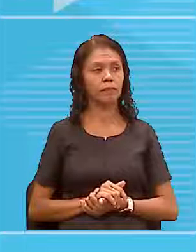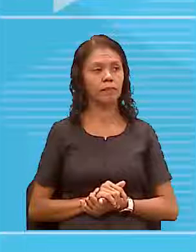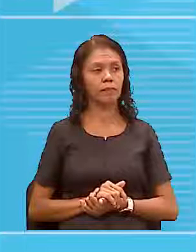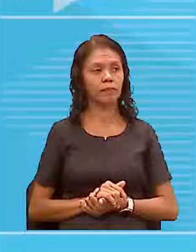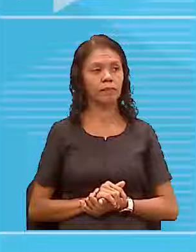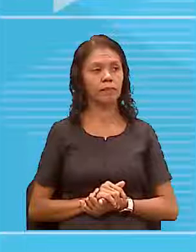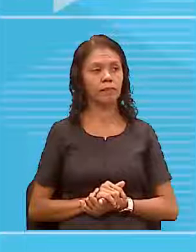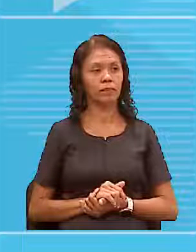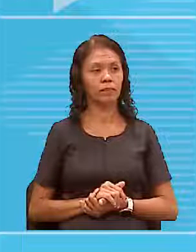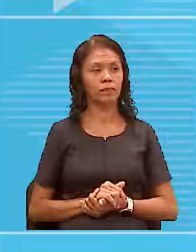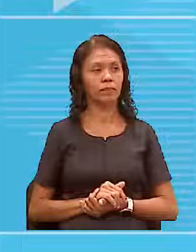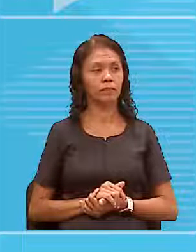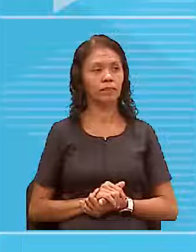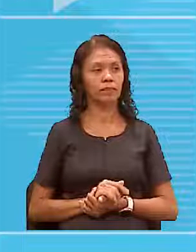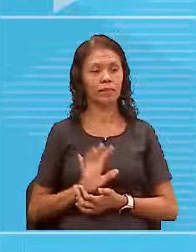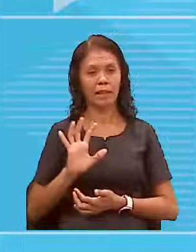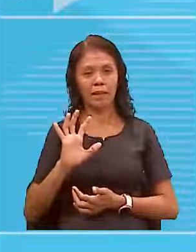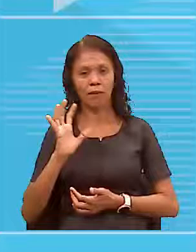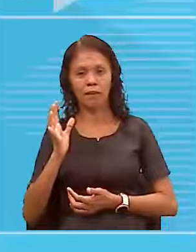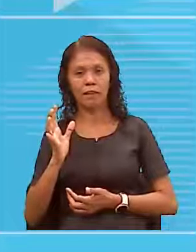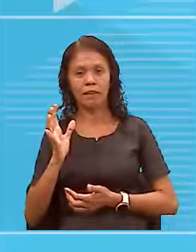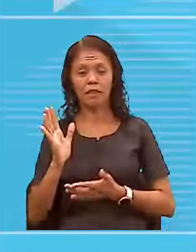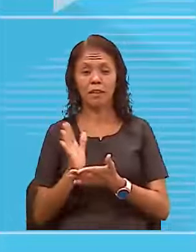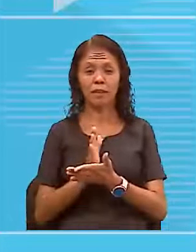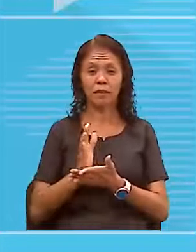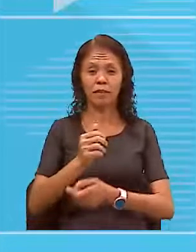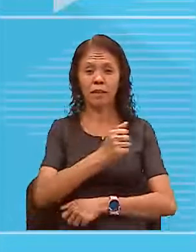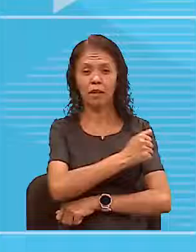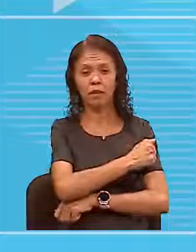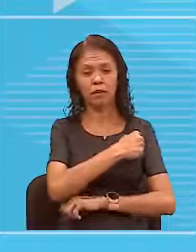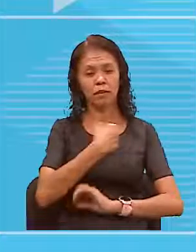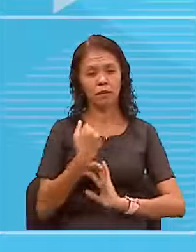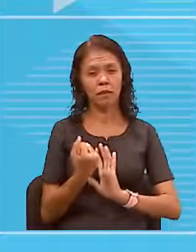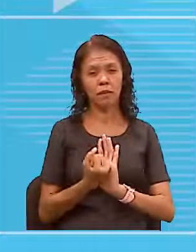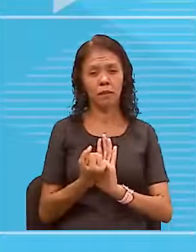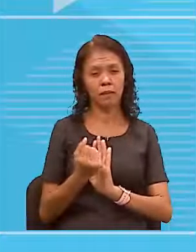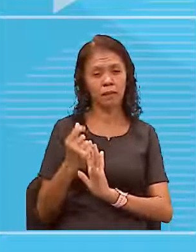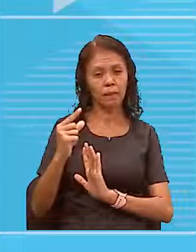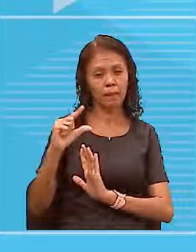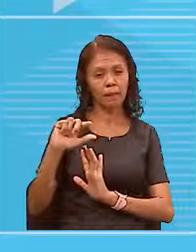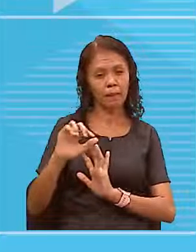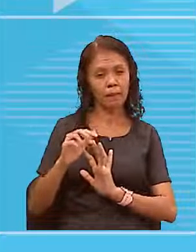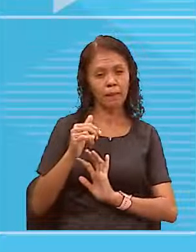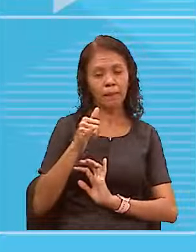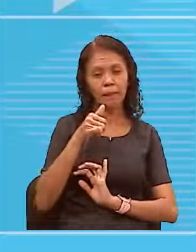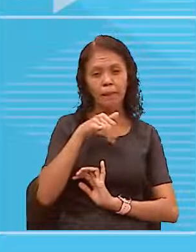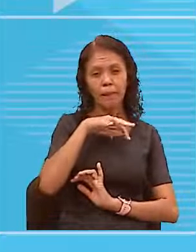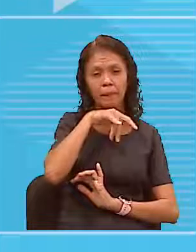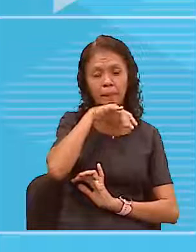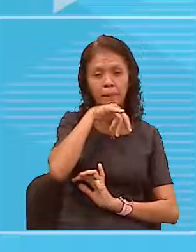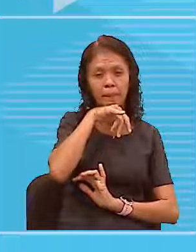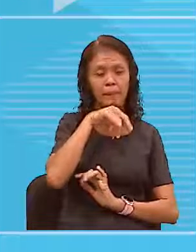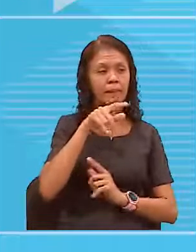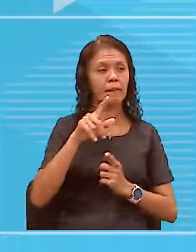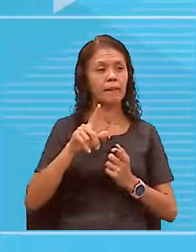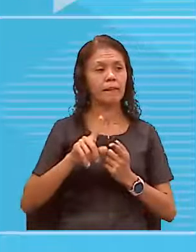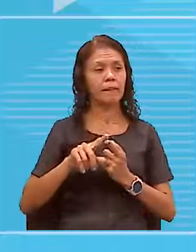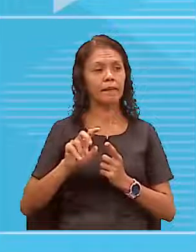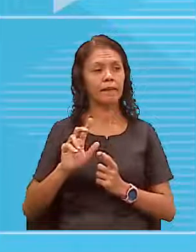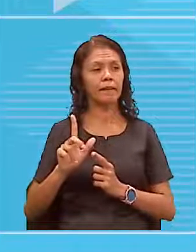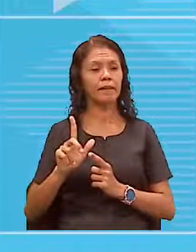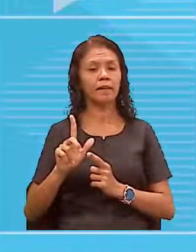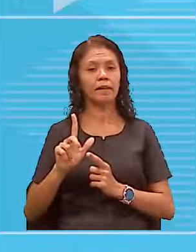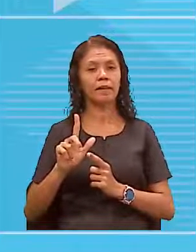tirarem nota baixa, né? Só a Mônica que tirou aqui 10, né? A Mônica, que é